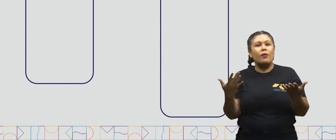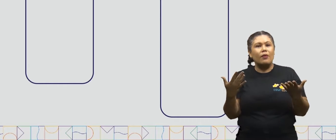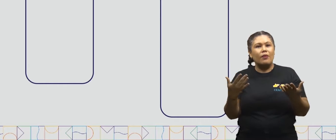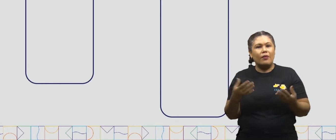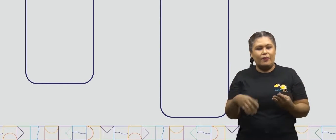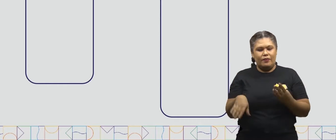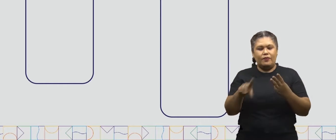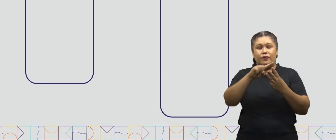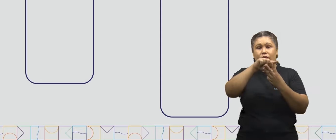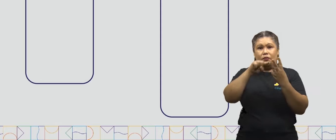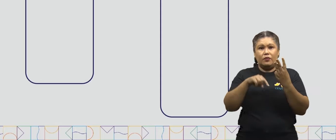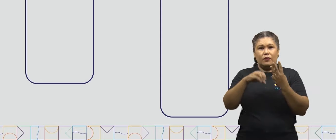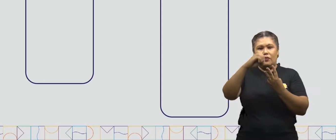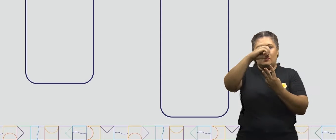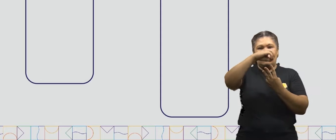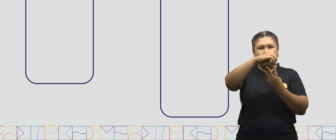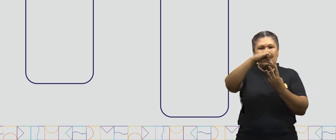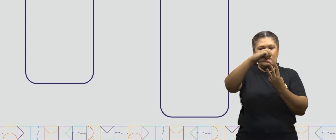número